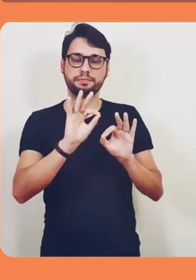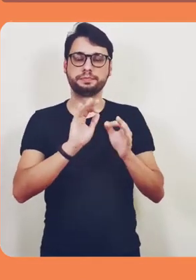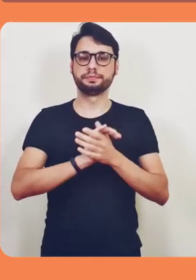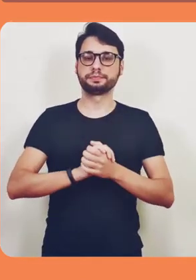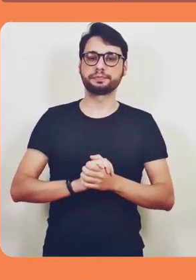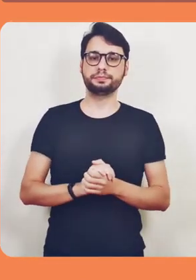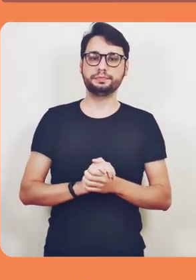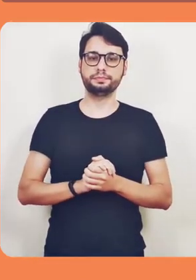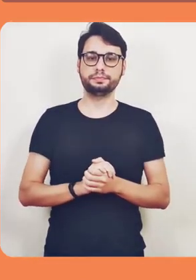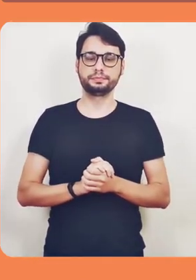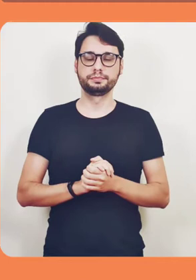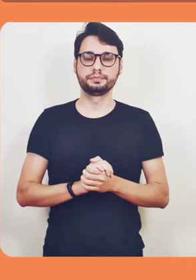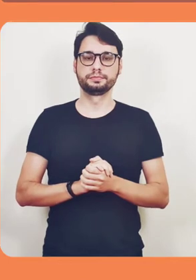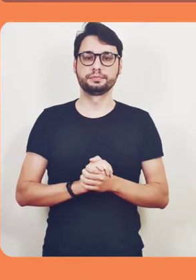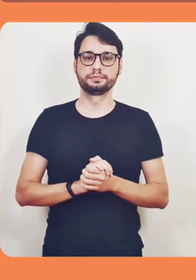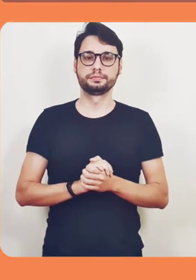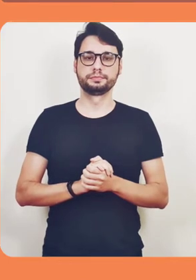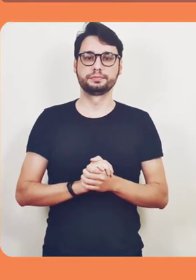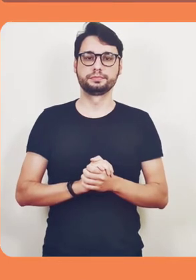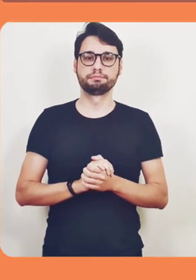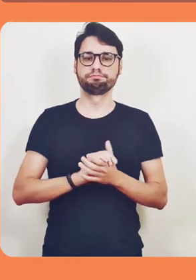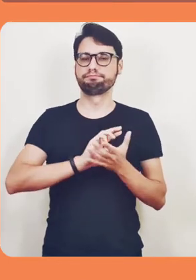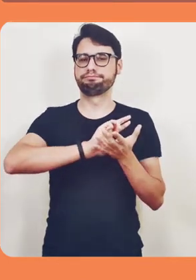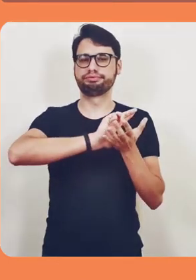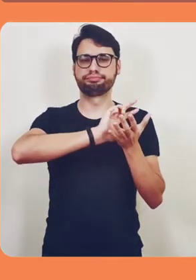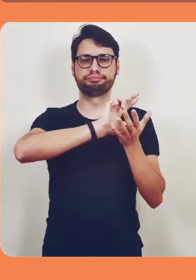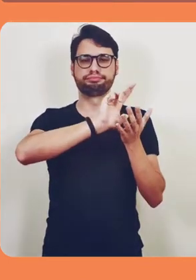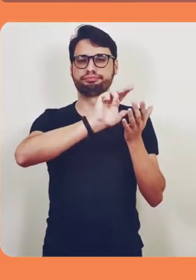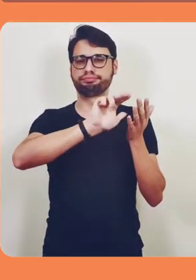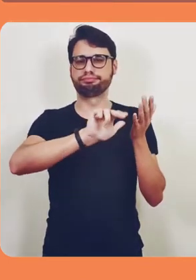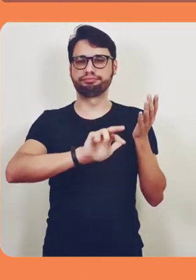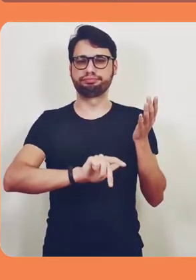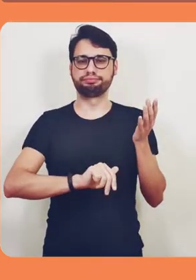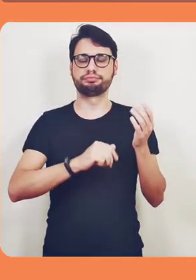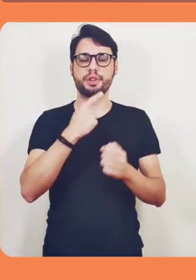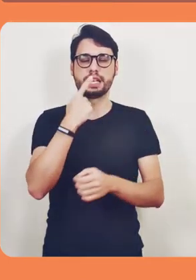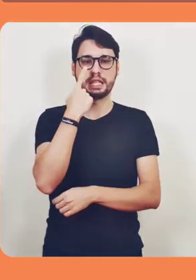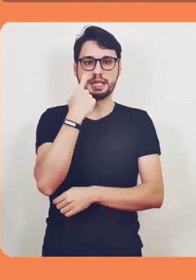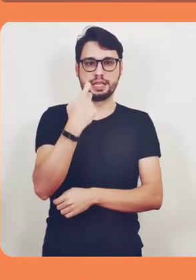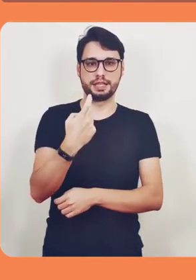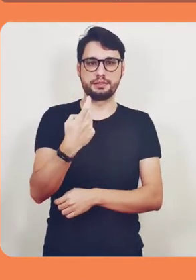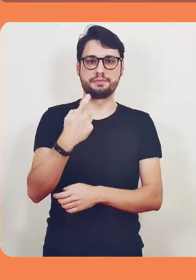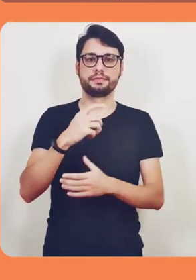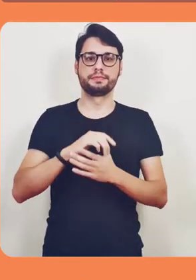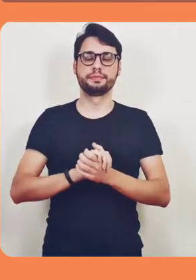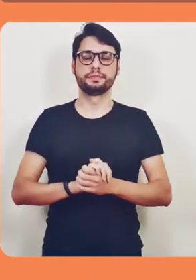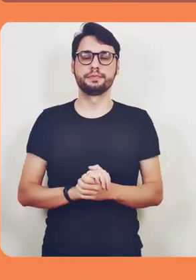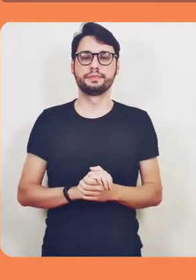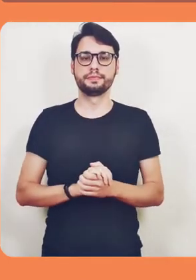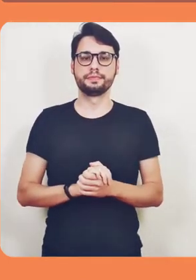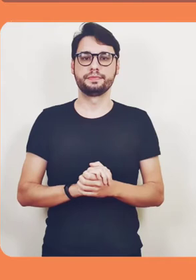que ação de ditados e